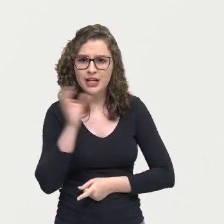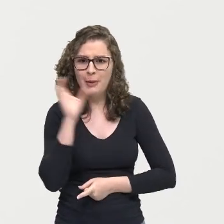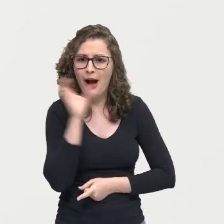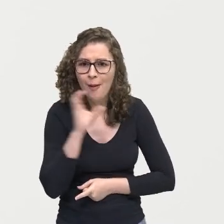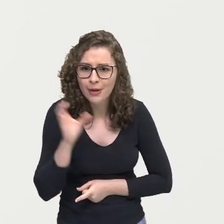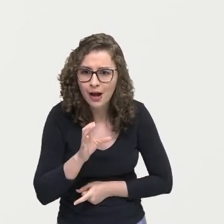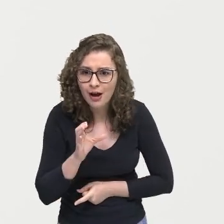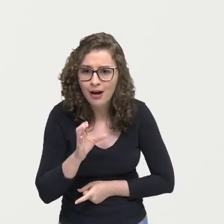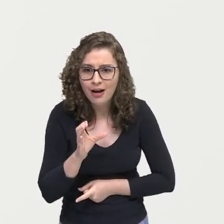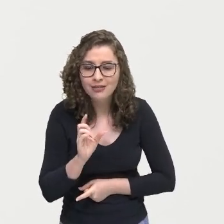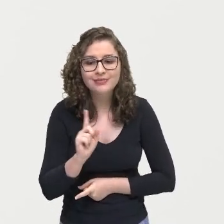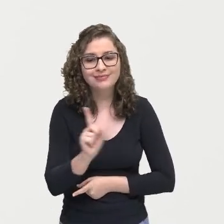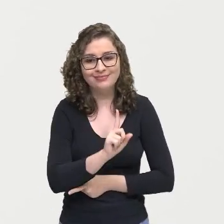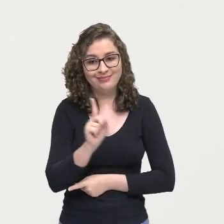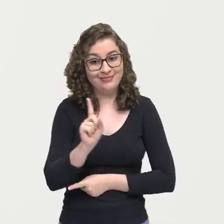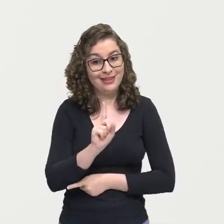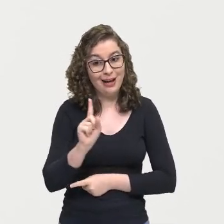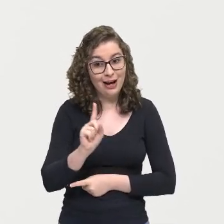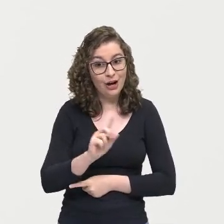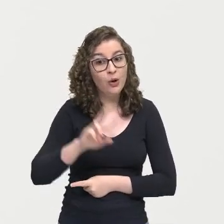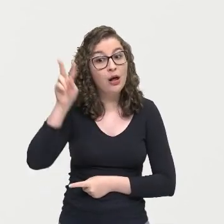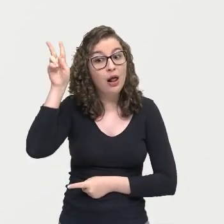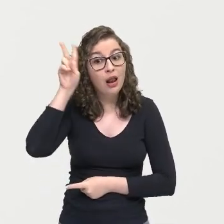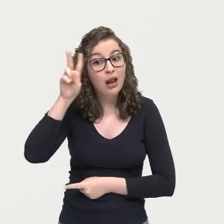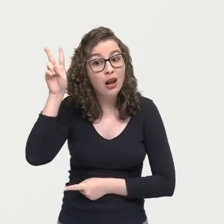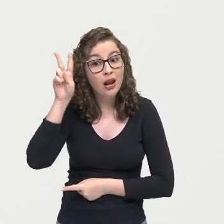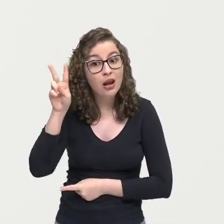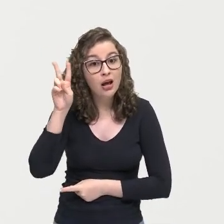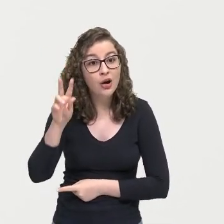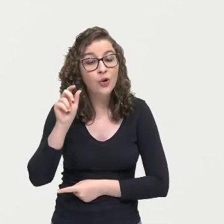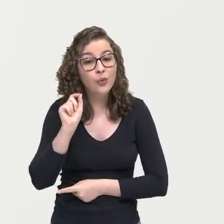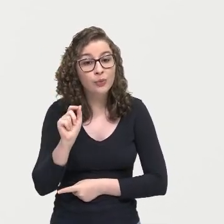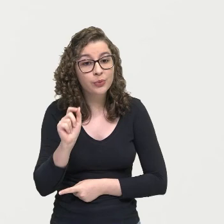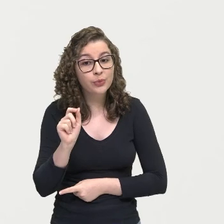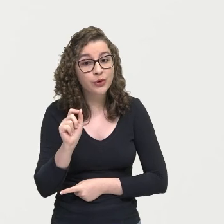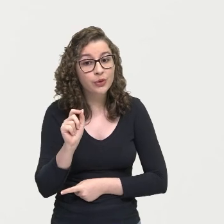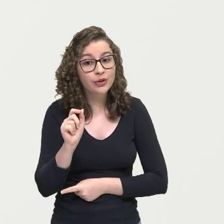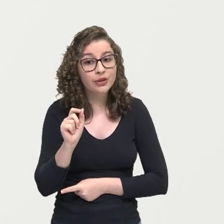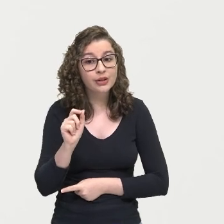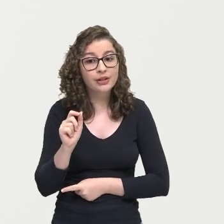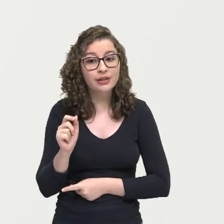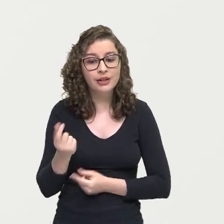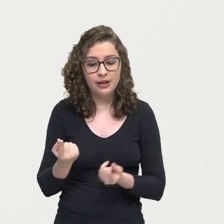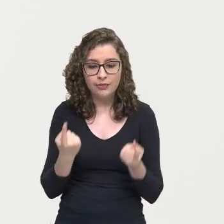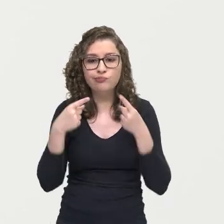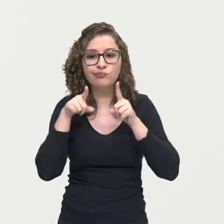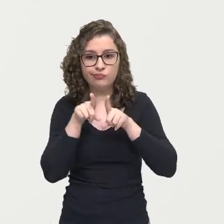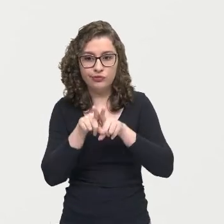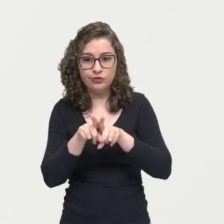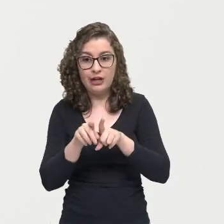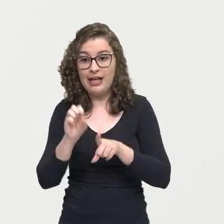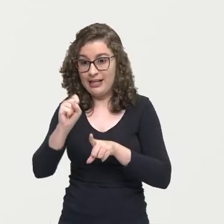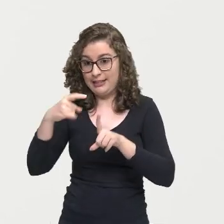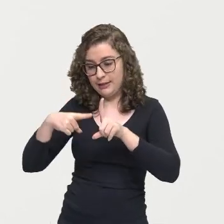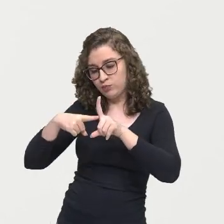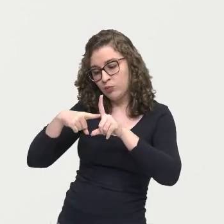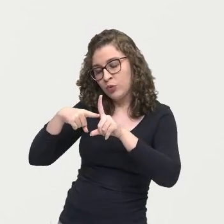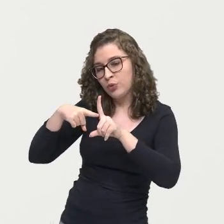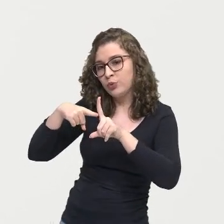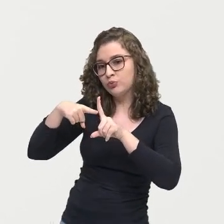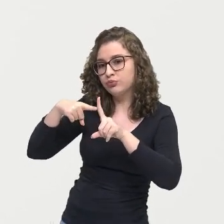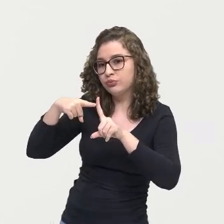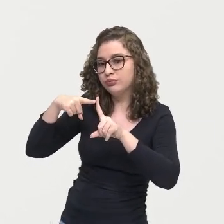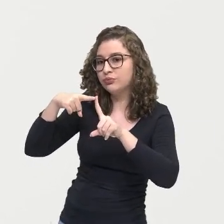da reação. E não é, tá? Eles são diretamente proporcionais. Então, quanto maior